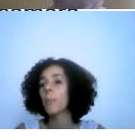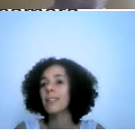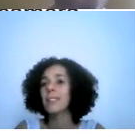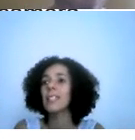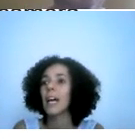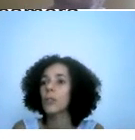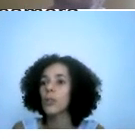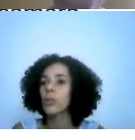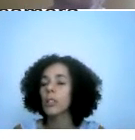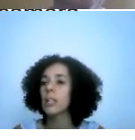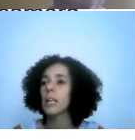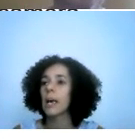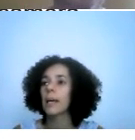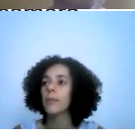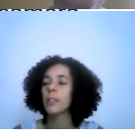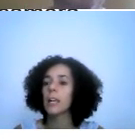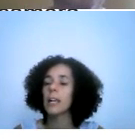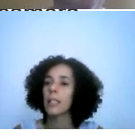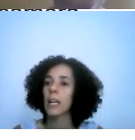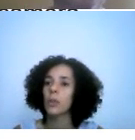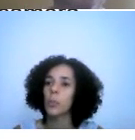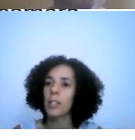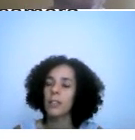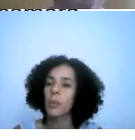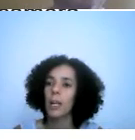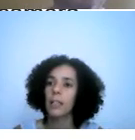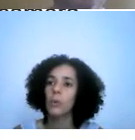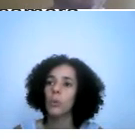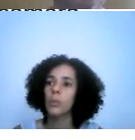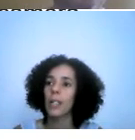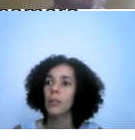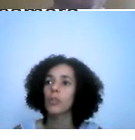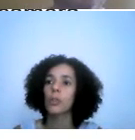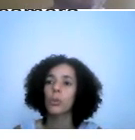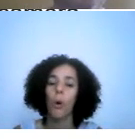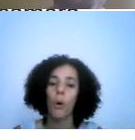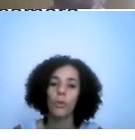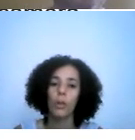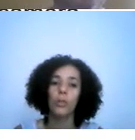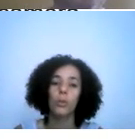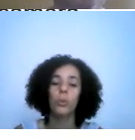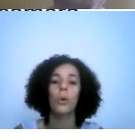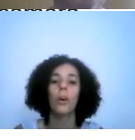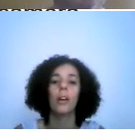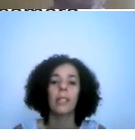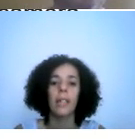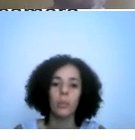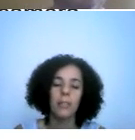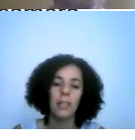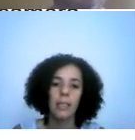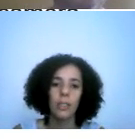Aqui é uma base de dados que fica aqui no Brasil, ela está no site do Instituto Horus, que é um instituto,